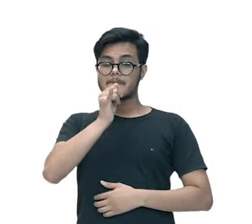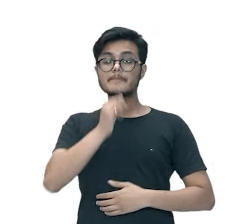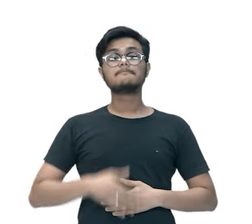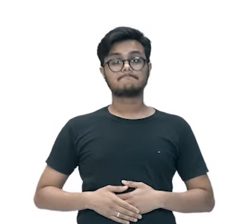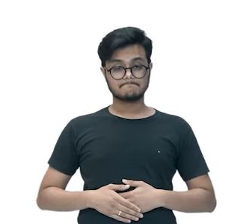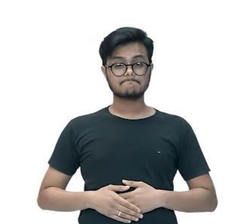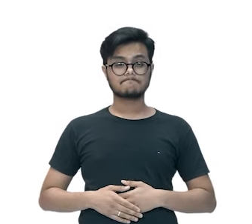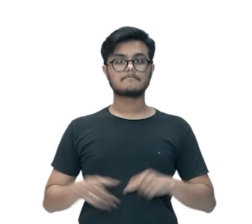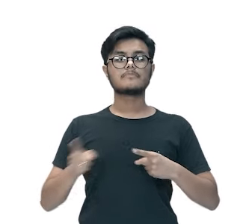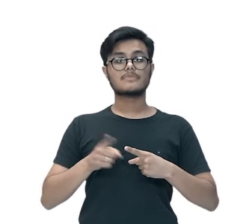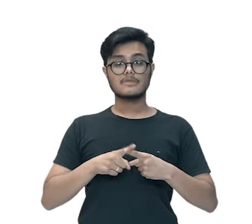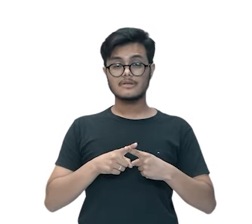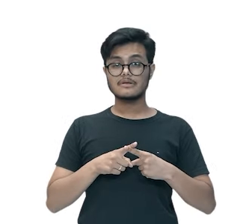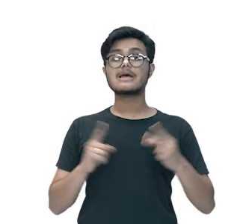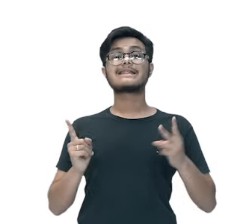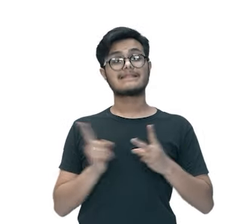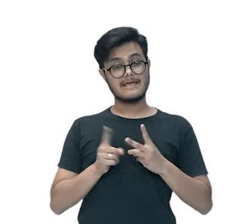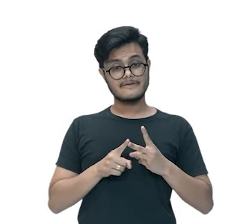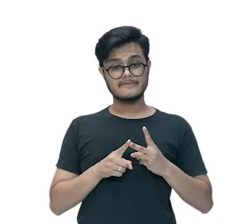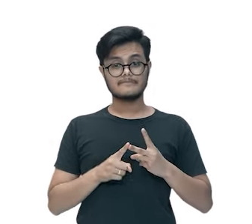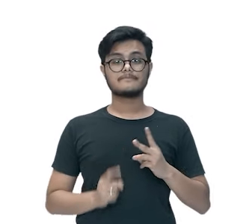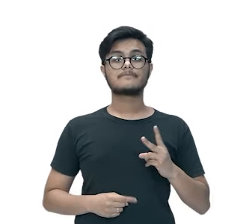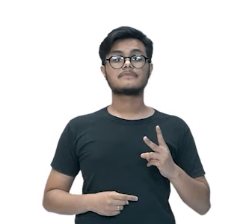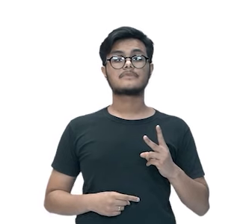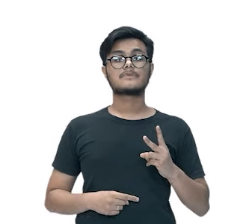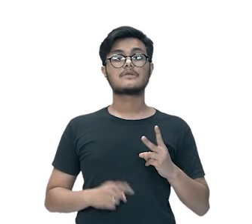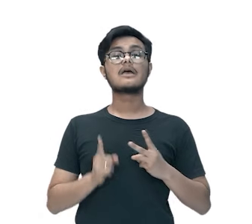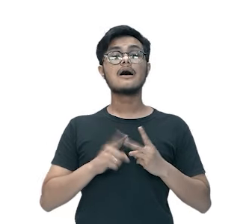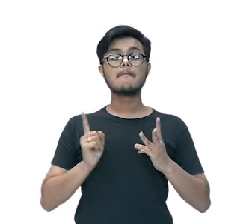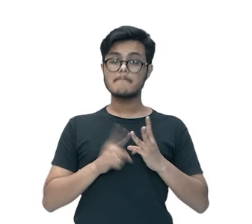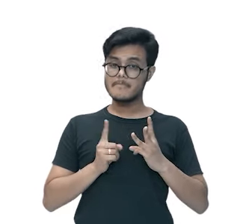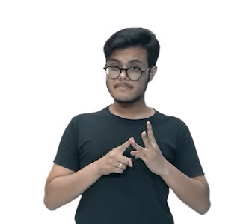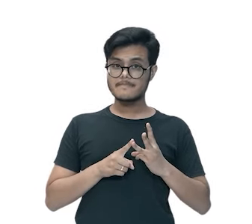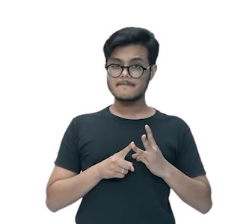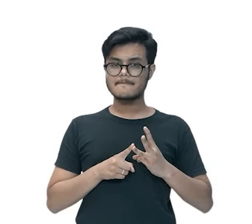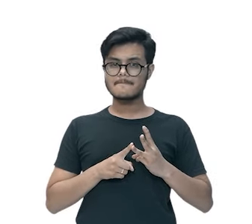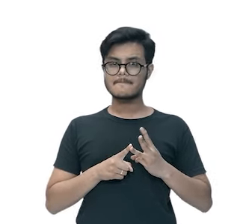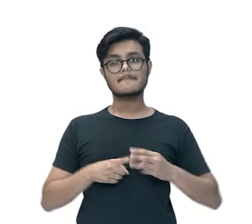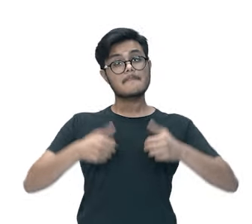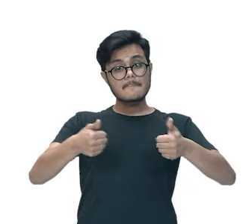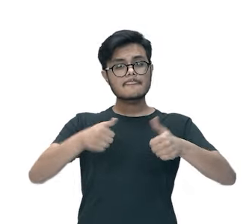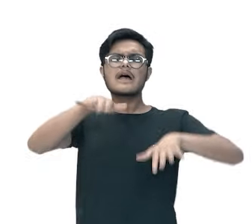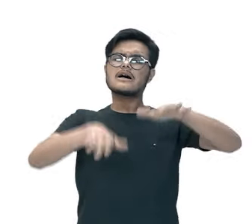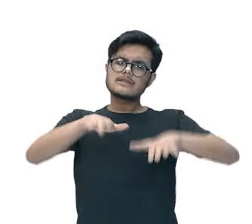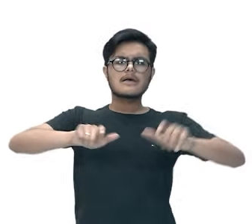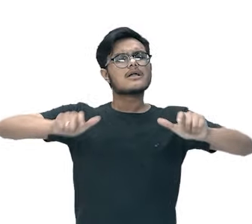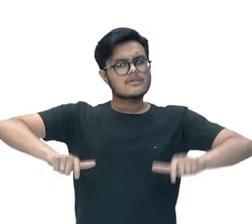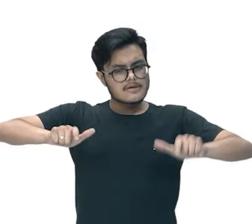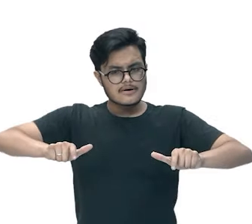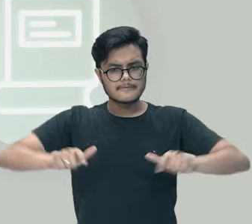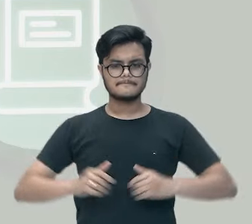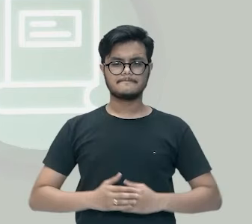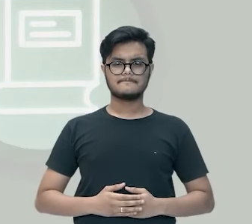parafínico, naftênico, misto ou aromático.